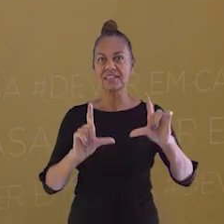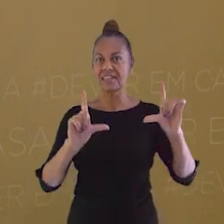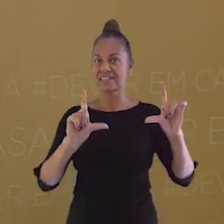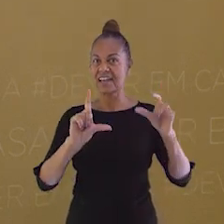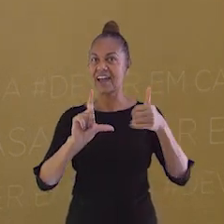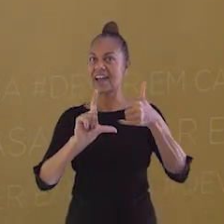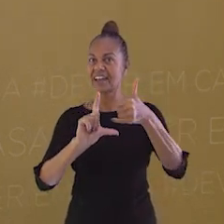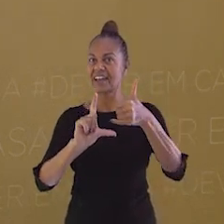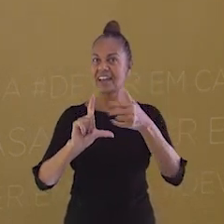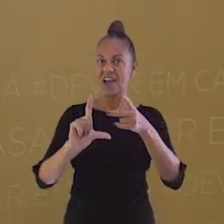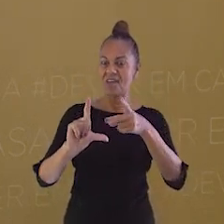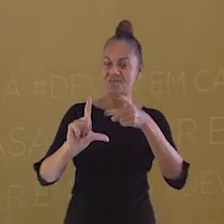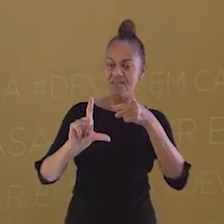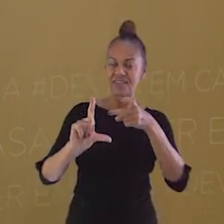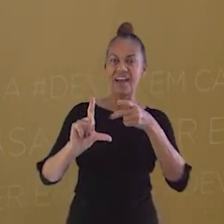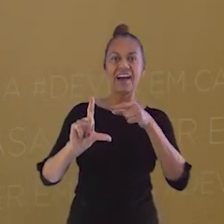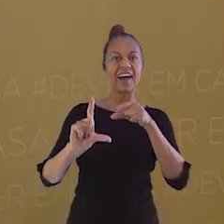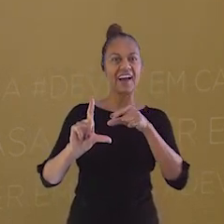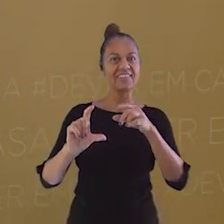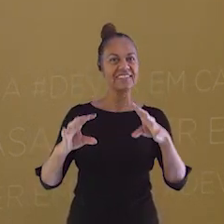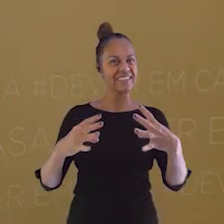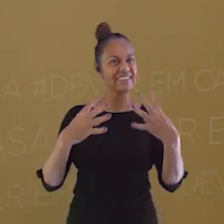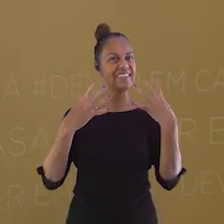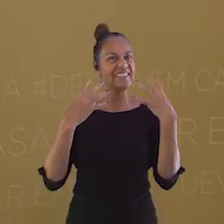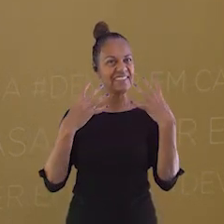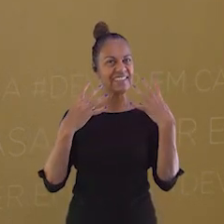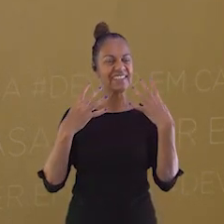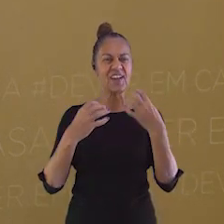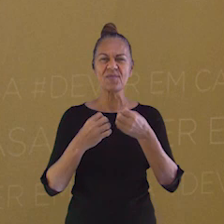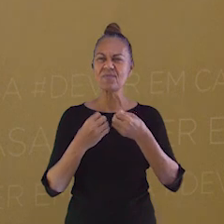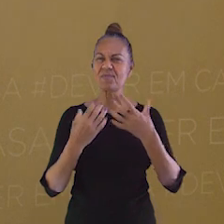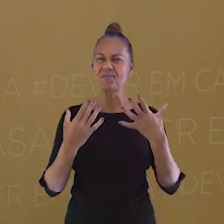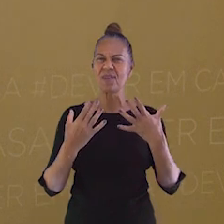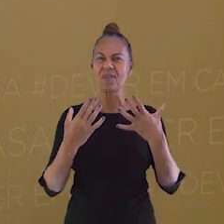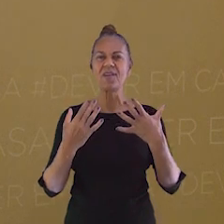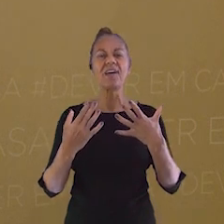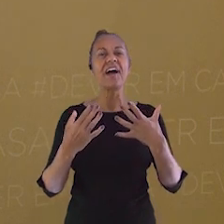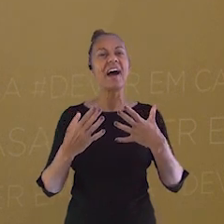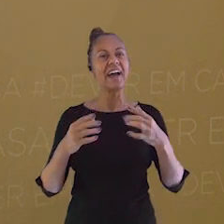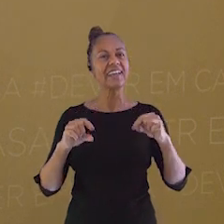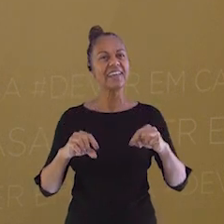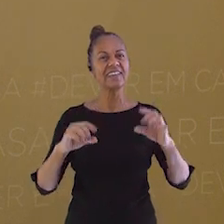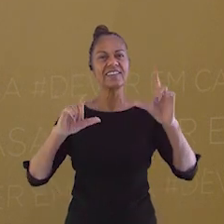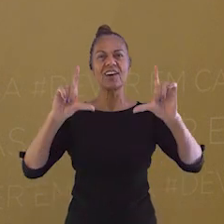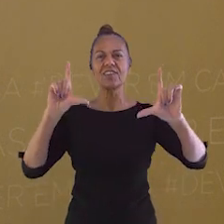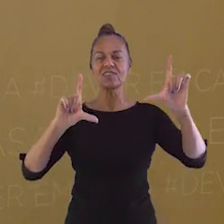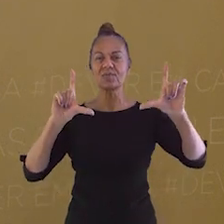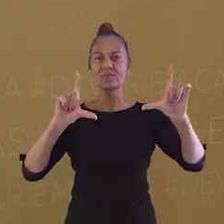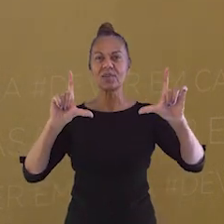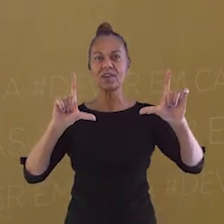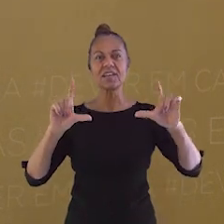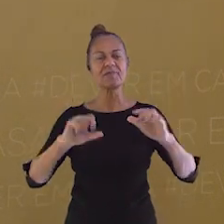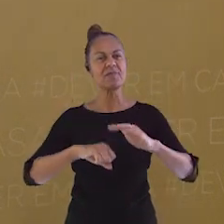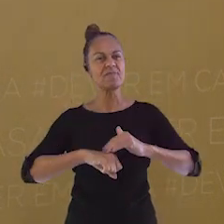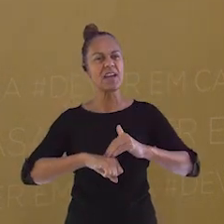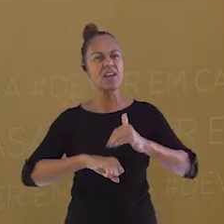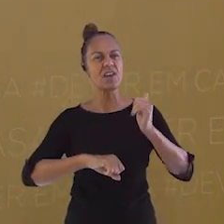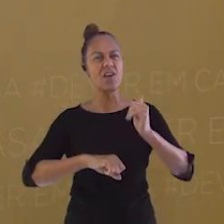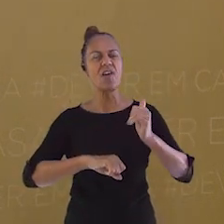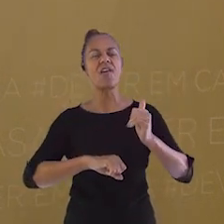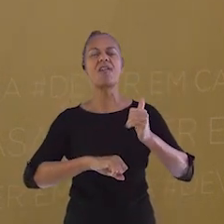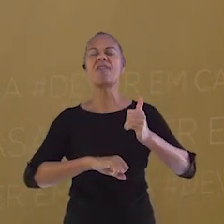mais informações que nos permitem melhorar cada vez mais o nosso programa e trazer conteúdo de qualidade para